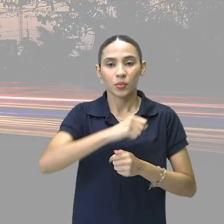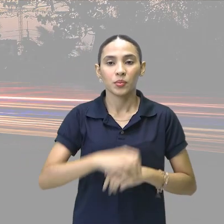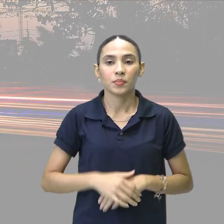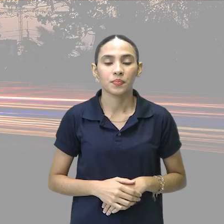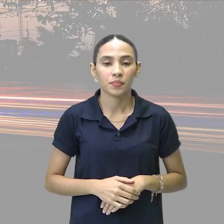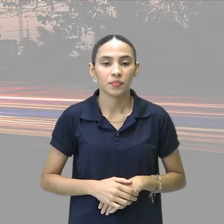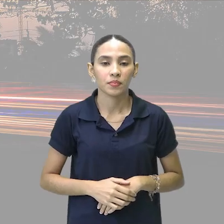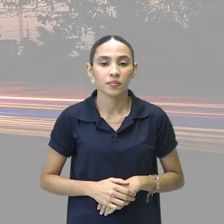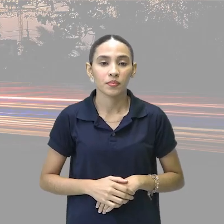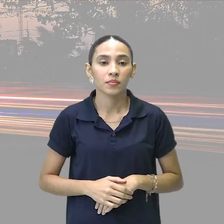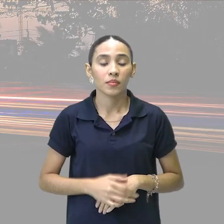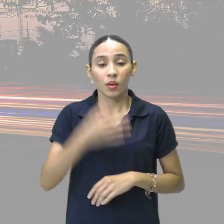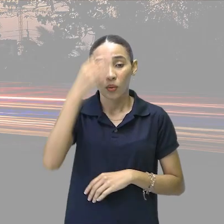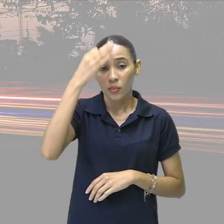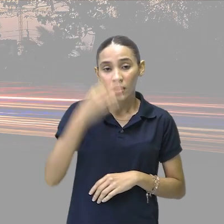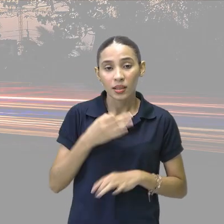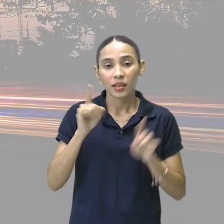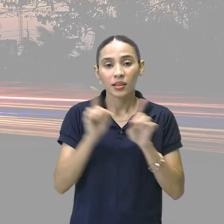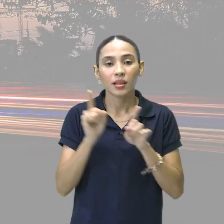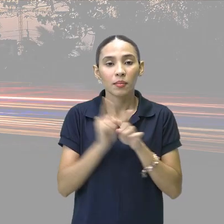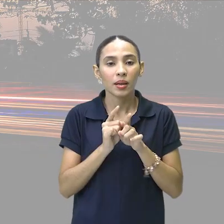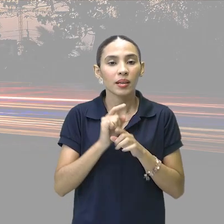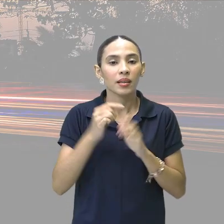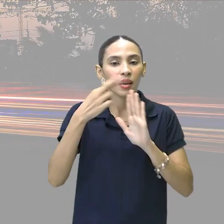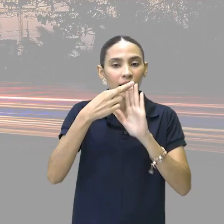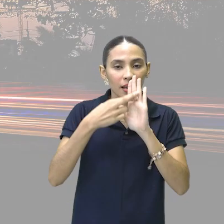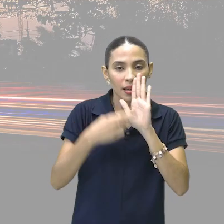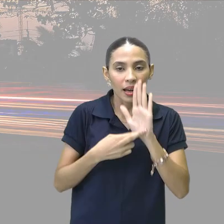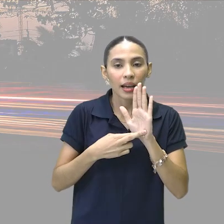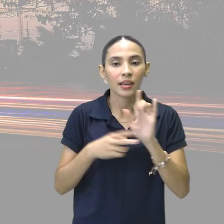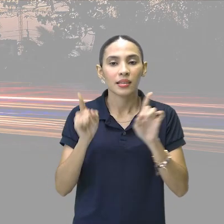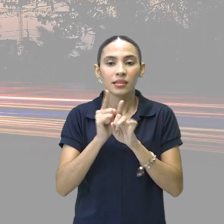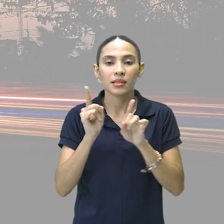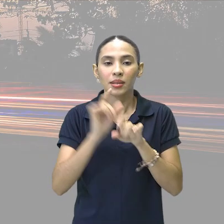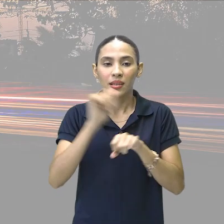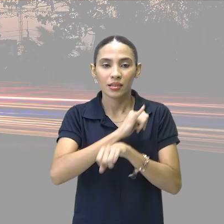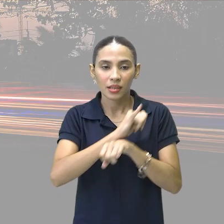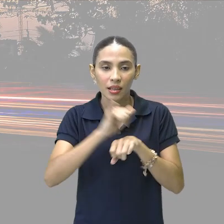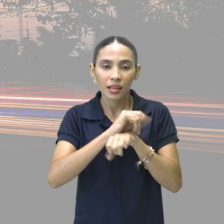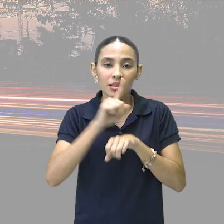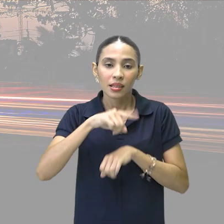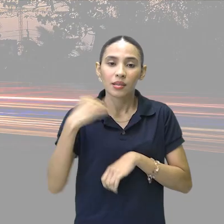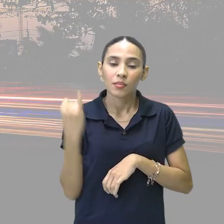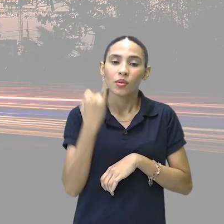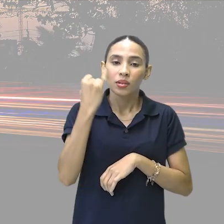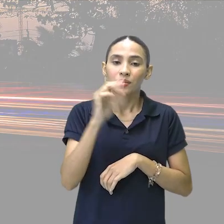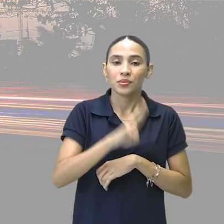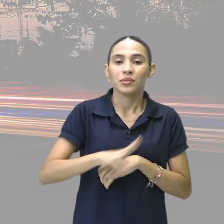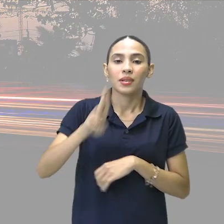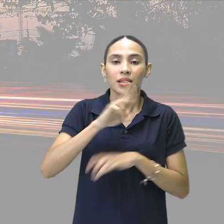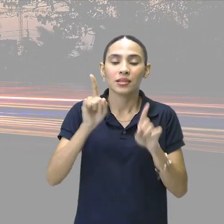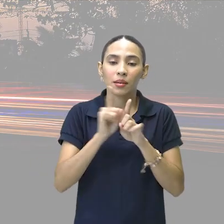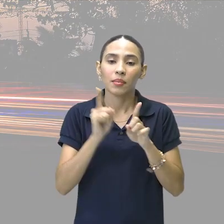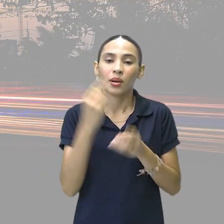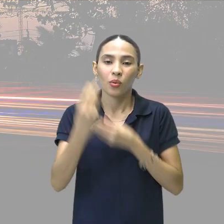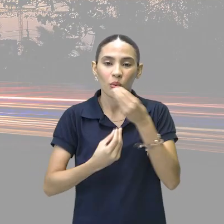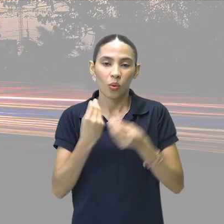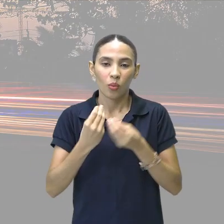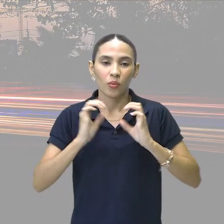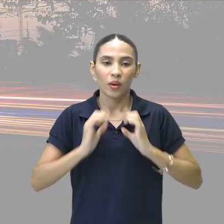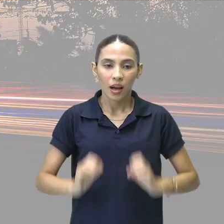mundo. Compreender seus princípios e funcionalidades é fundamental para utilizá-las de forma